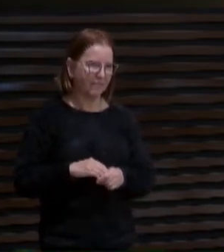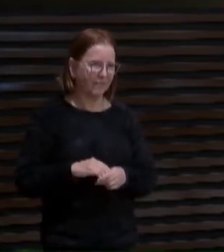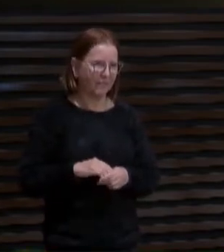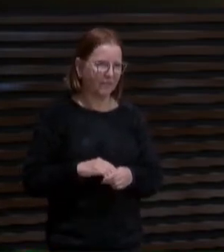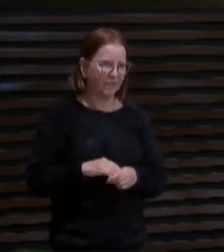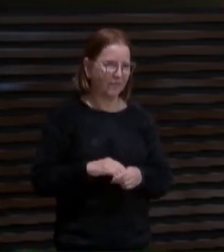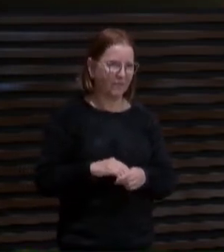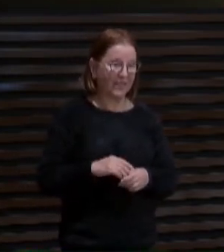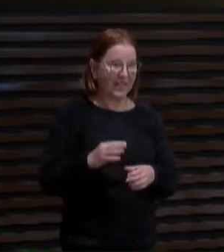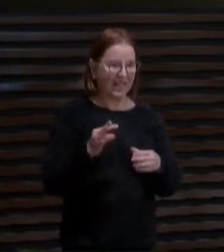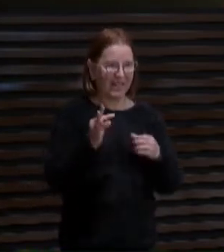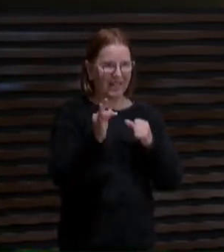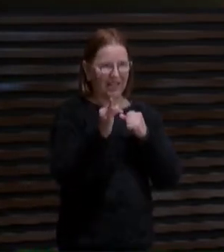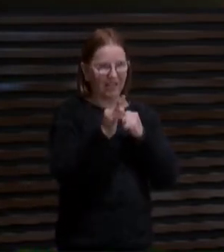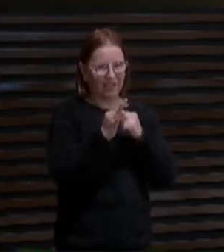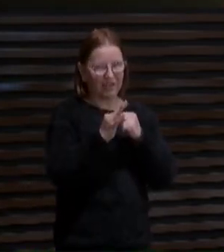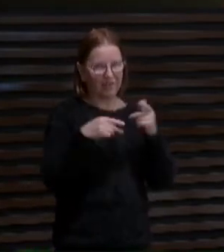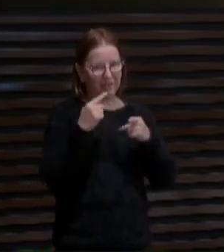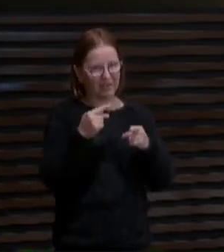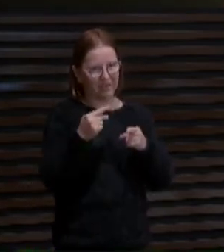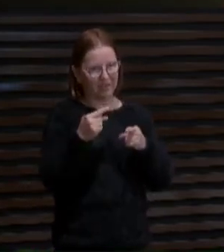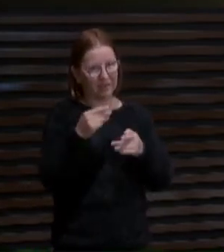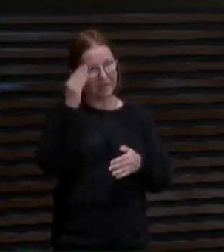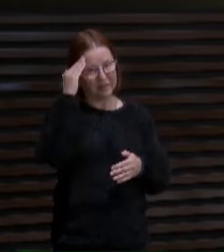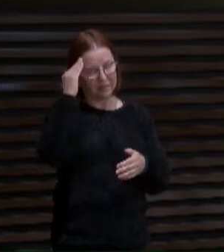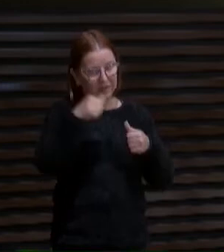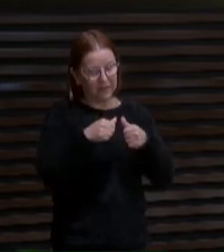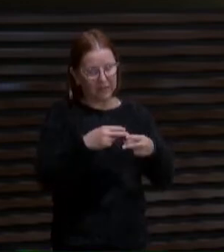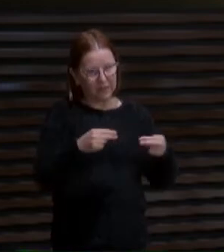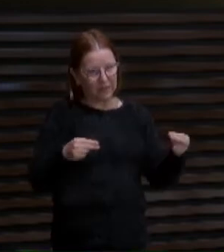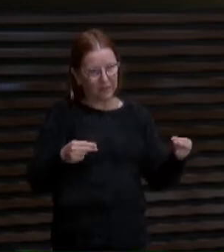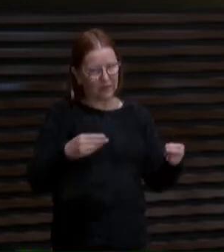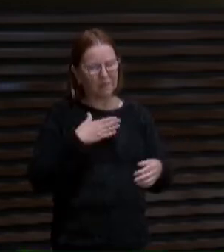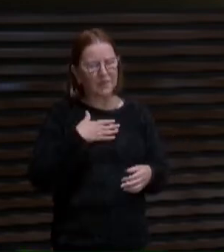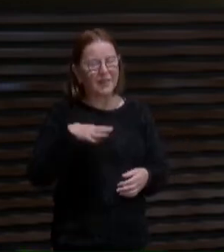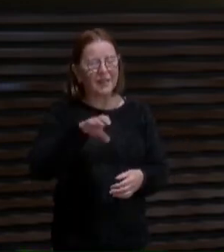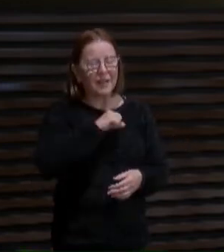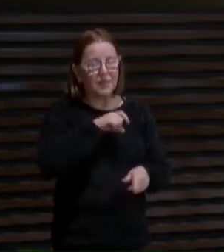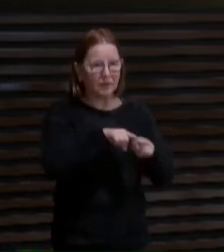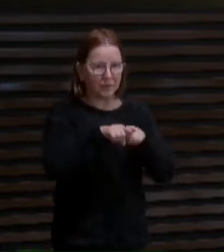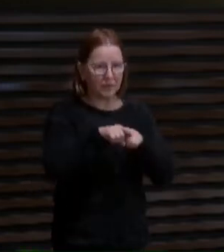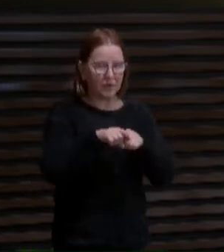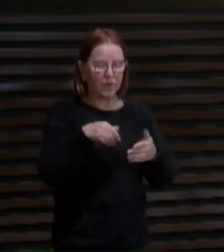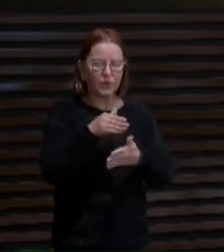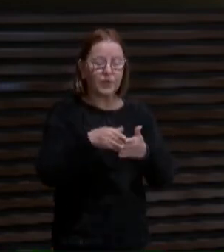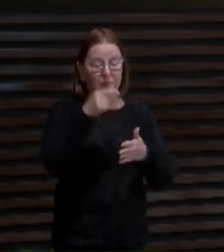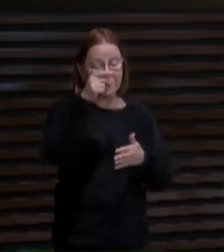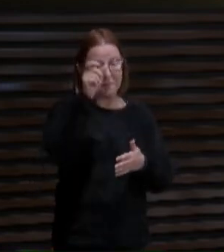Thiago vai dizer assim saber essas coisas meus amados irmãos todo homem seja pronto para